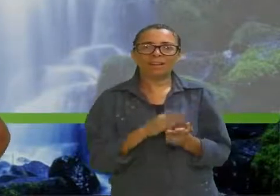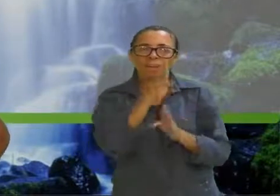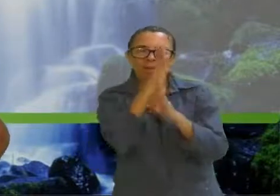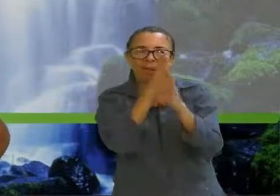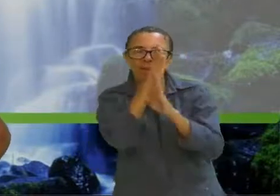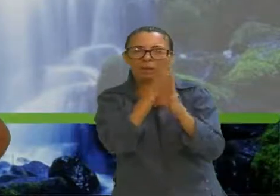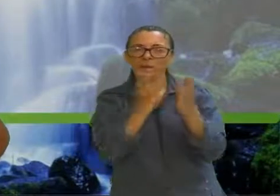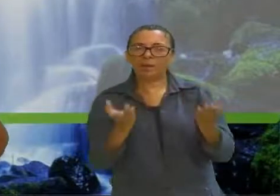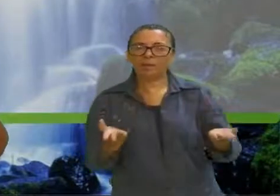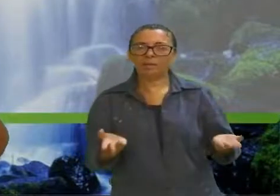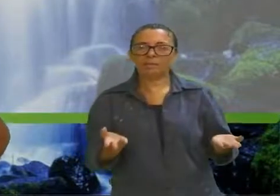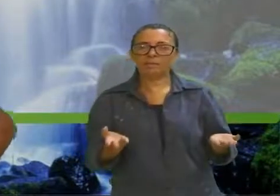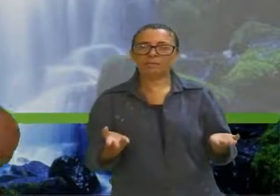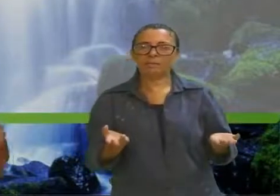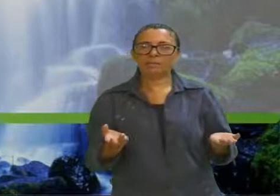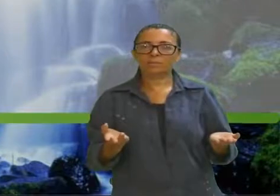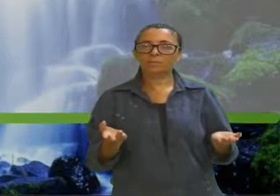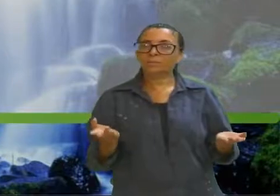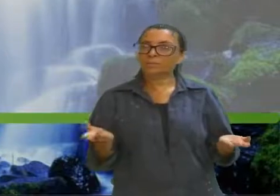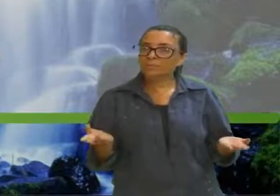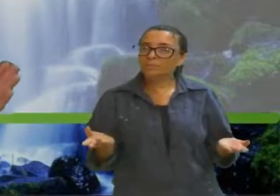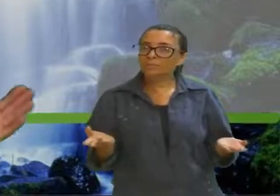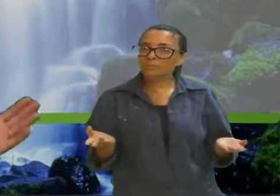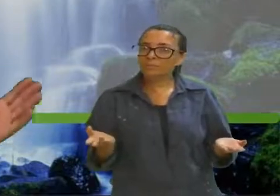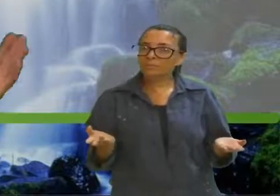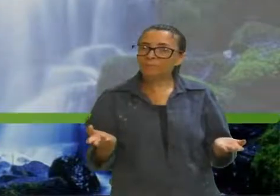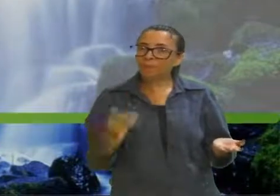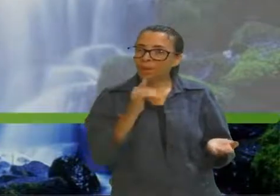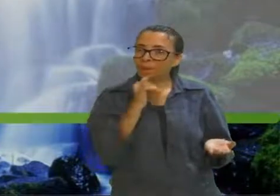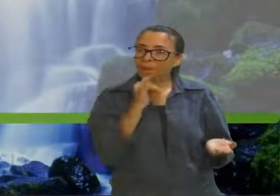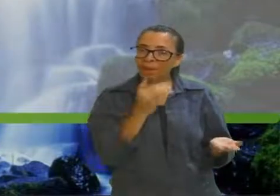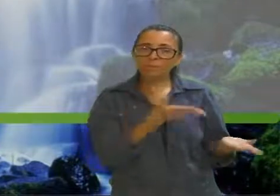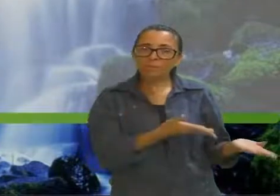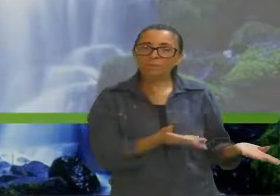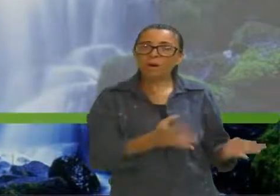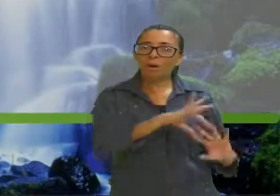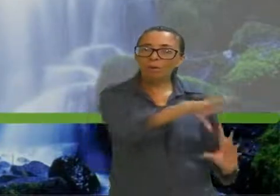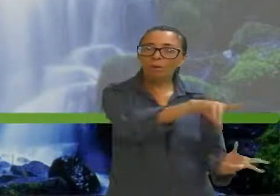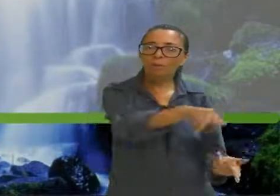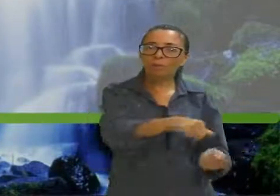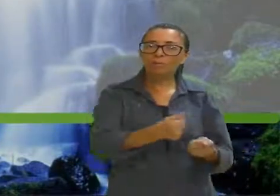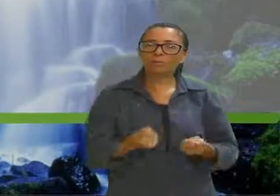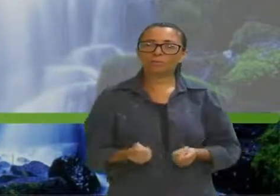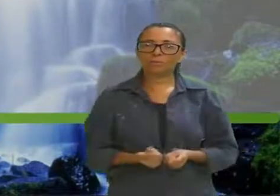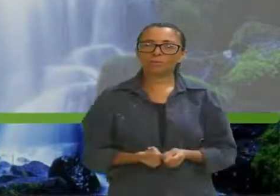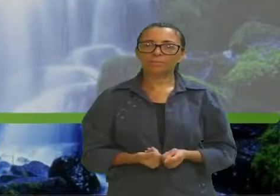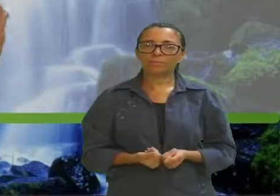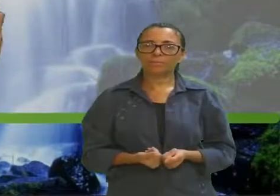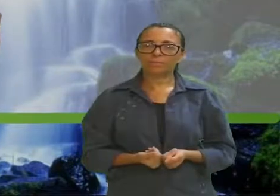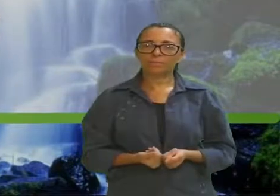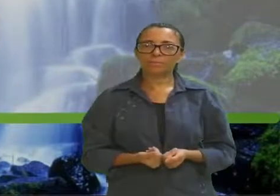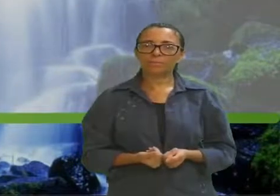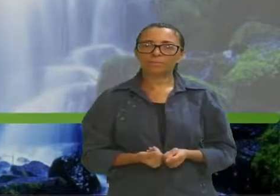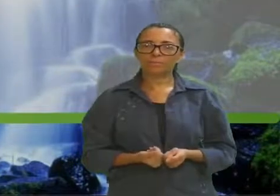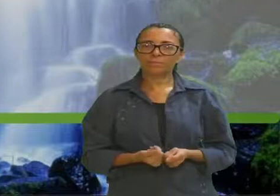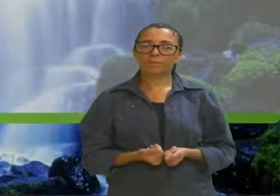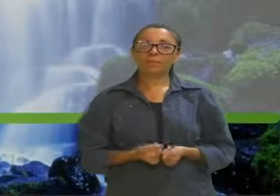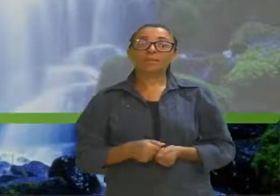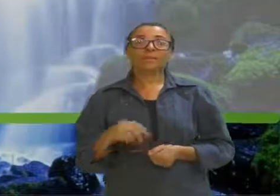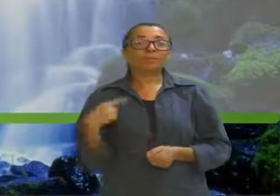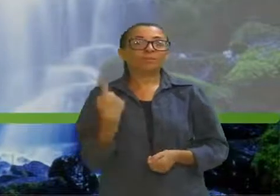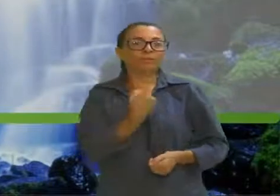realizando, fazendo. Eu citei essa questão do casamento, amados, né? Só para elucidar, para